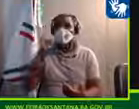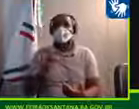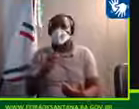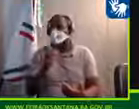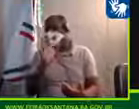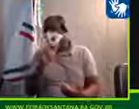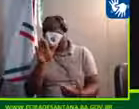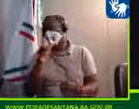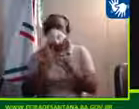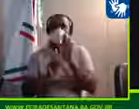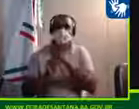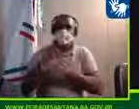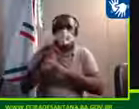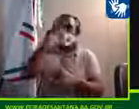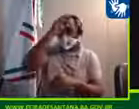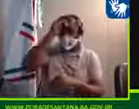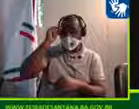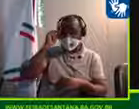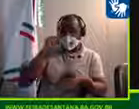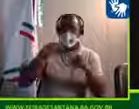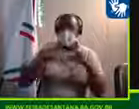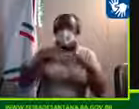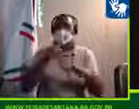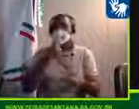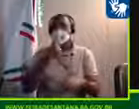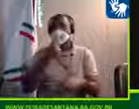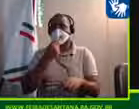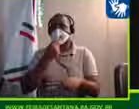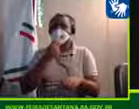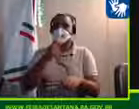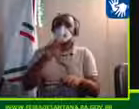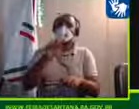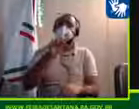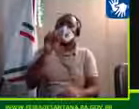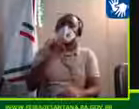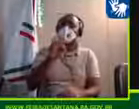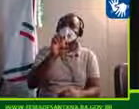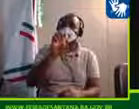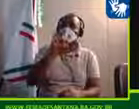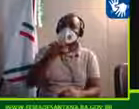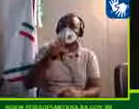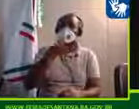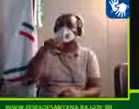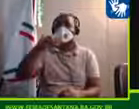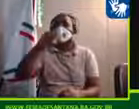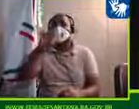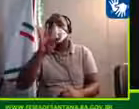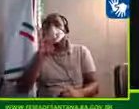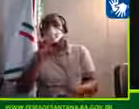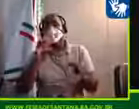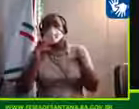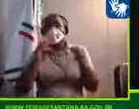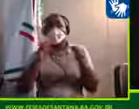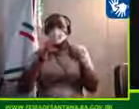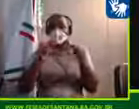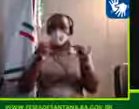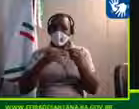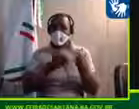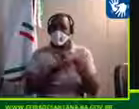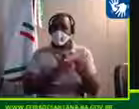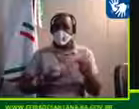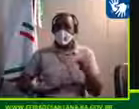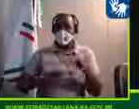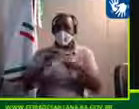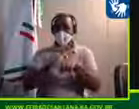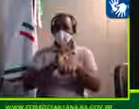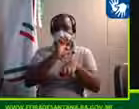Prefeito, o deputado federal Zé Neto, que representa o governo do estado